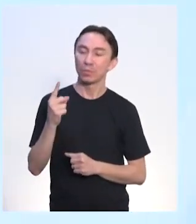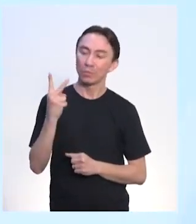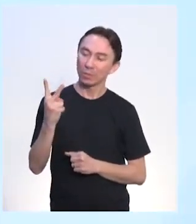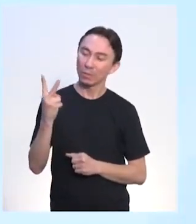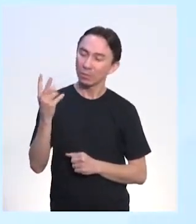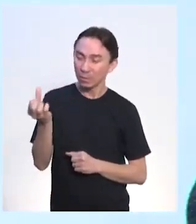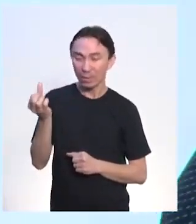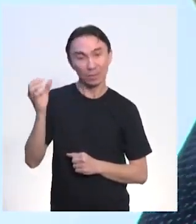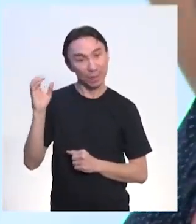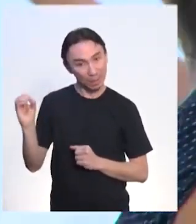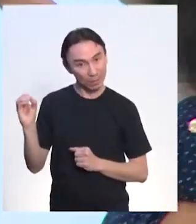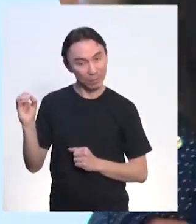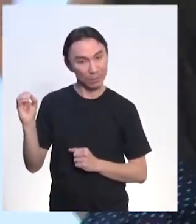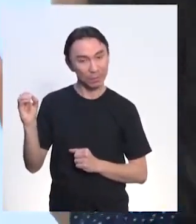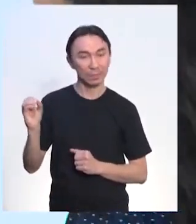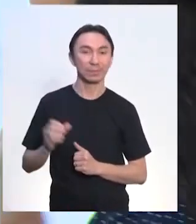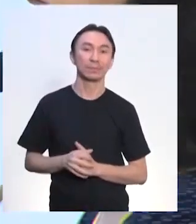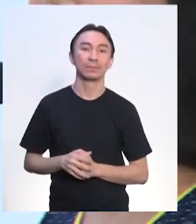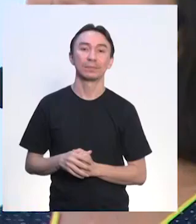Portanto,